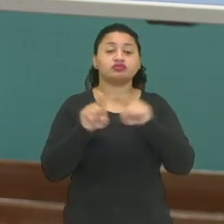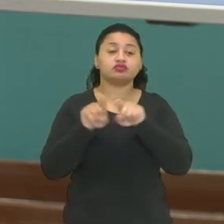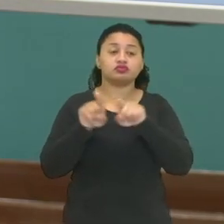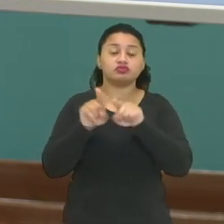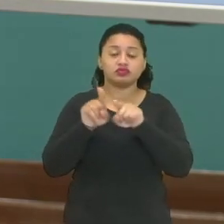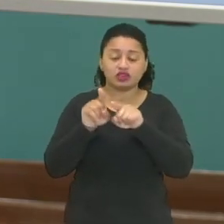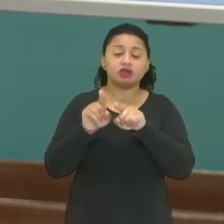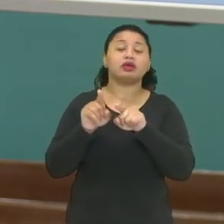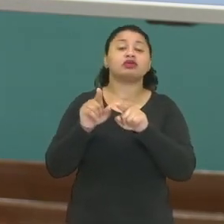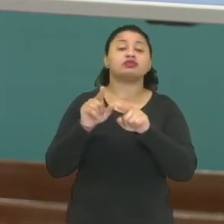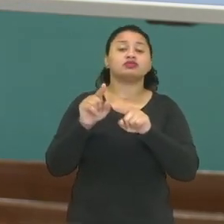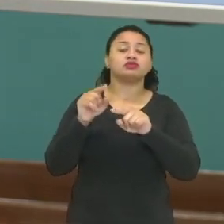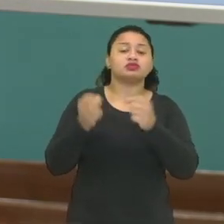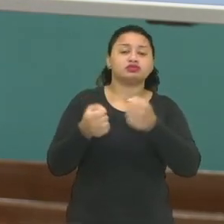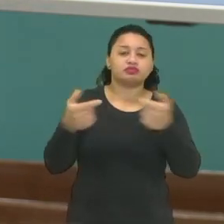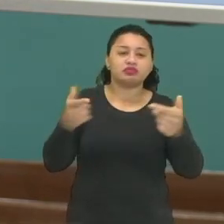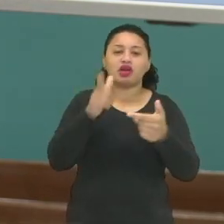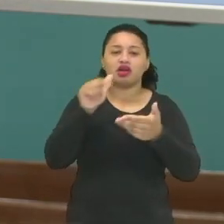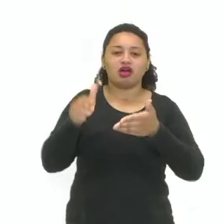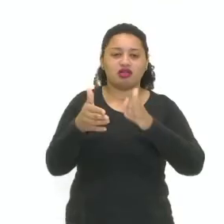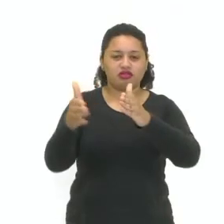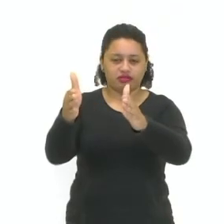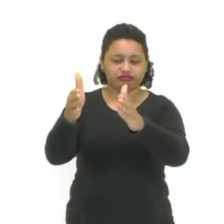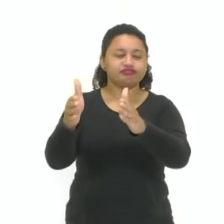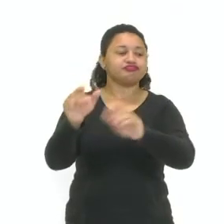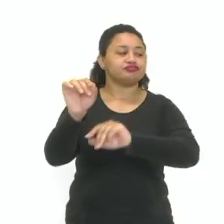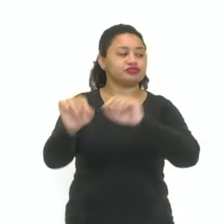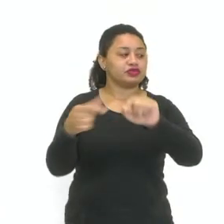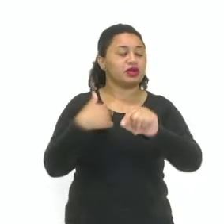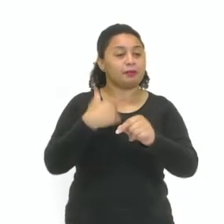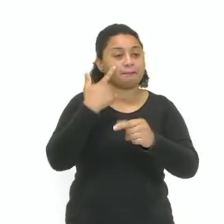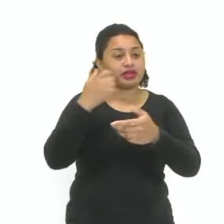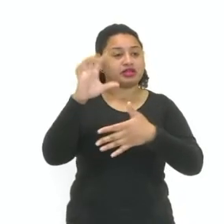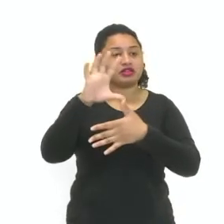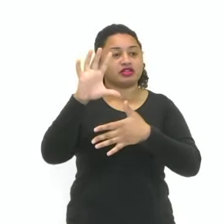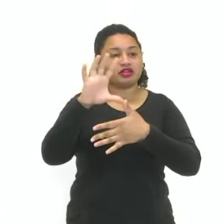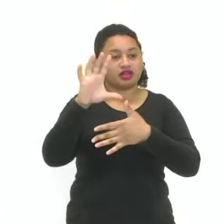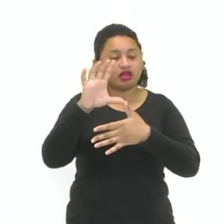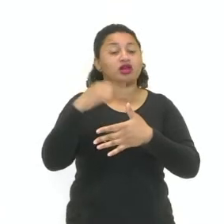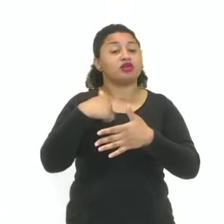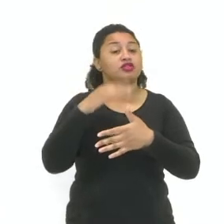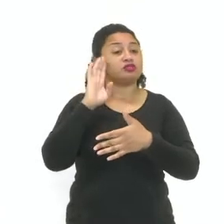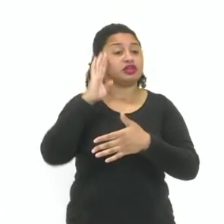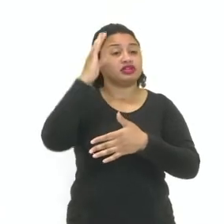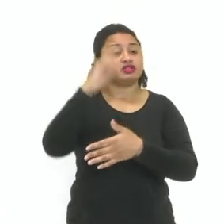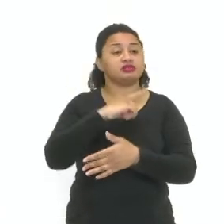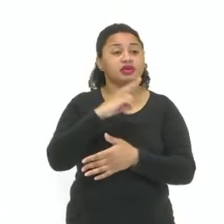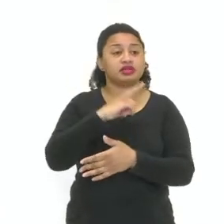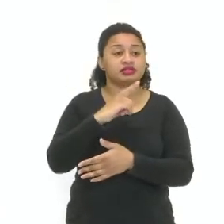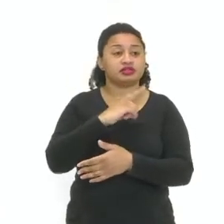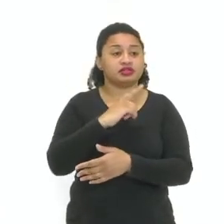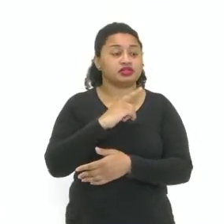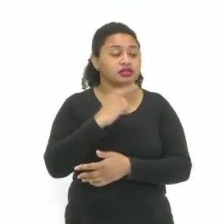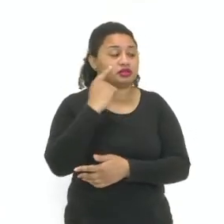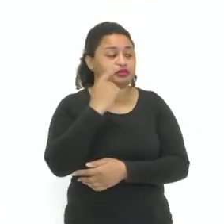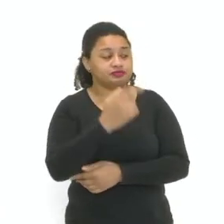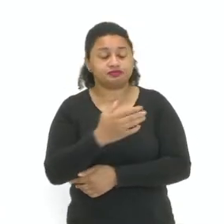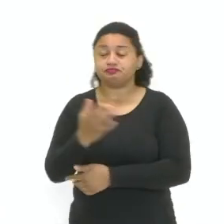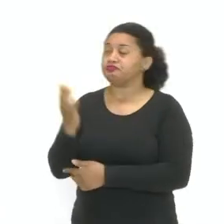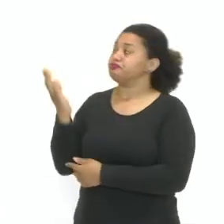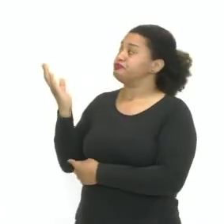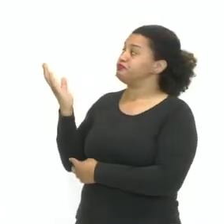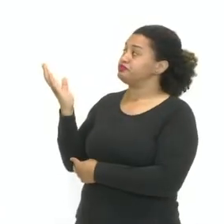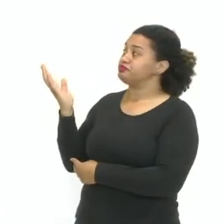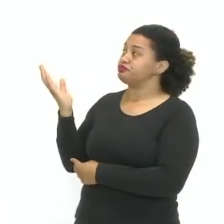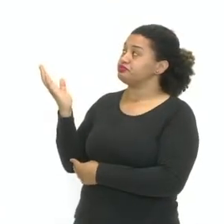hidroviário, aqui tem as principais hidrovias do nosso país, tanto marítimas como fluviais, O Brasil poderia investir muito mais